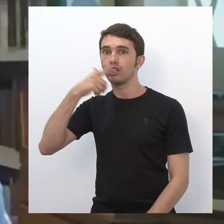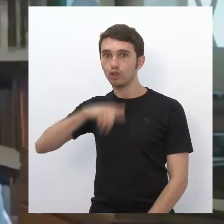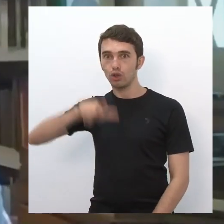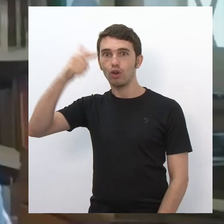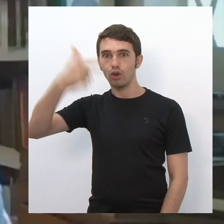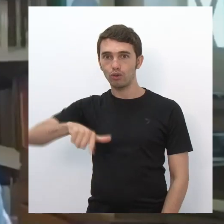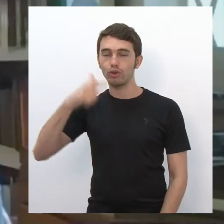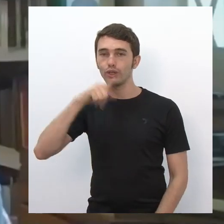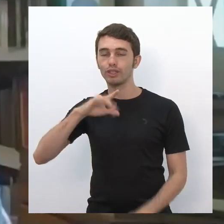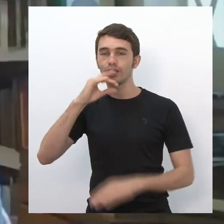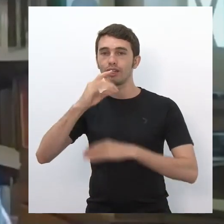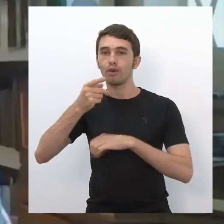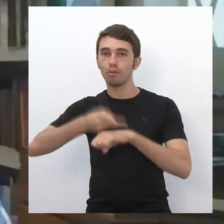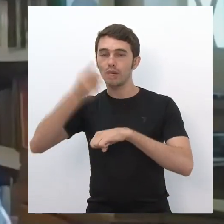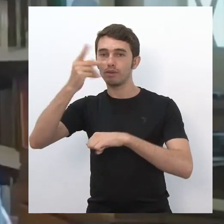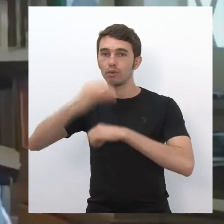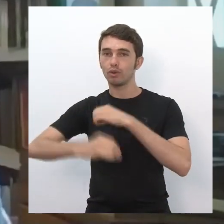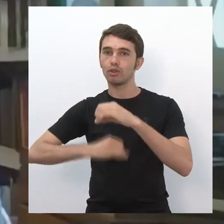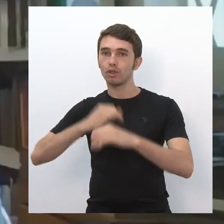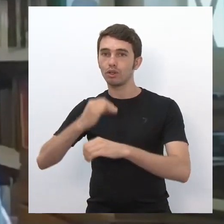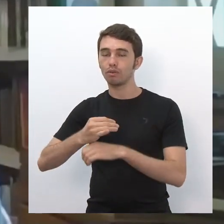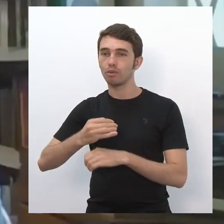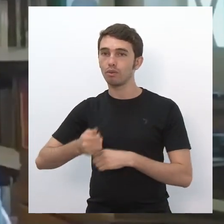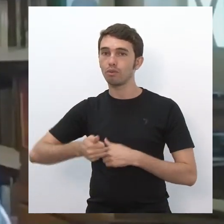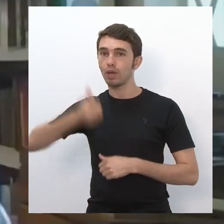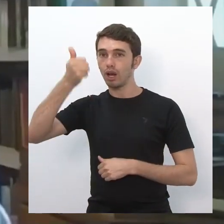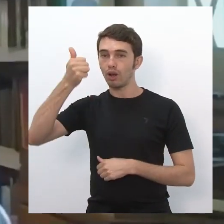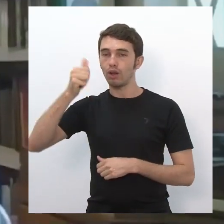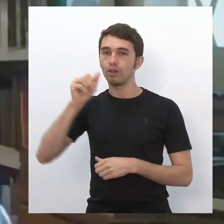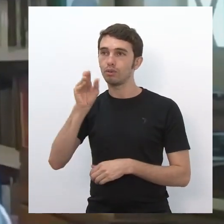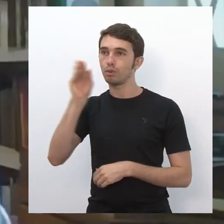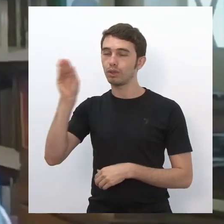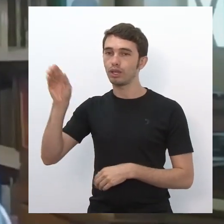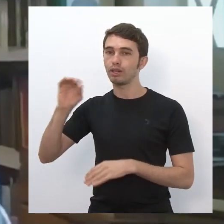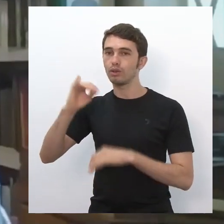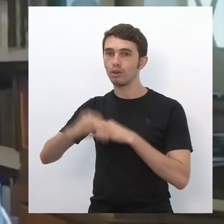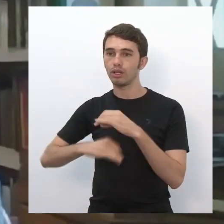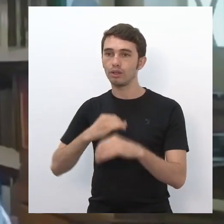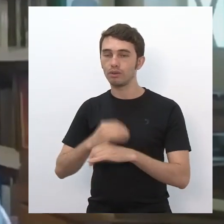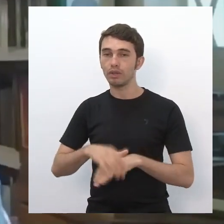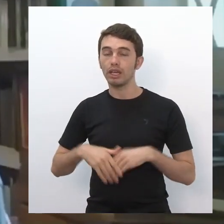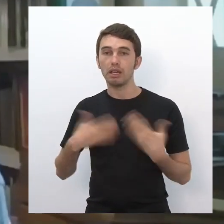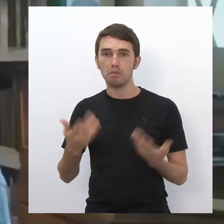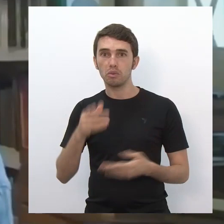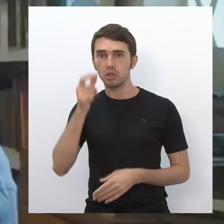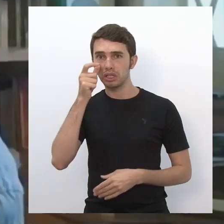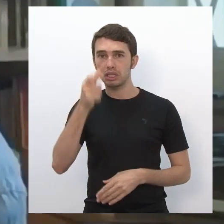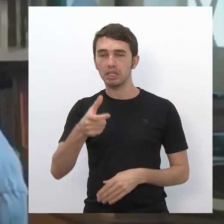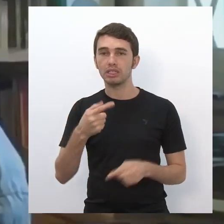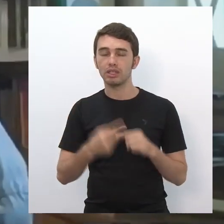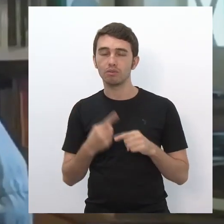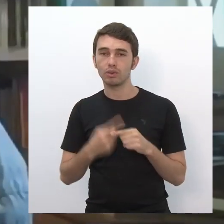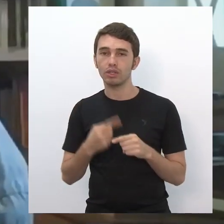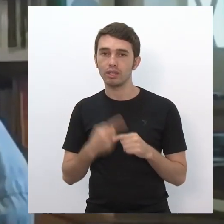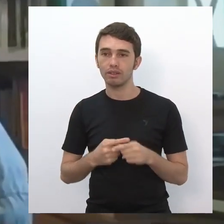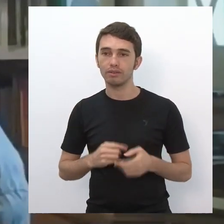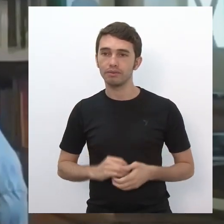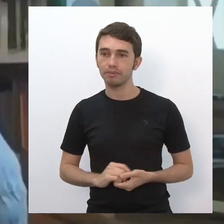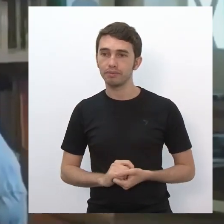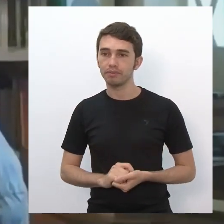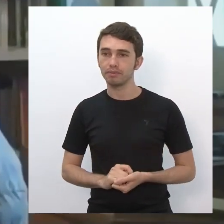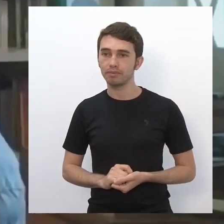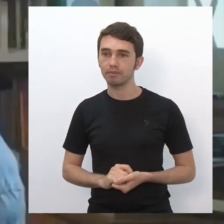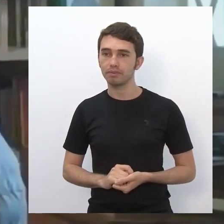que congrega quase 200 países do mundo inteiro. E foi um prêmio muito interessante, porque